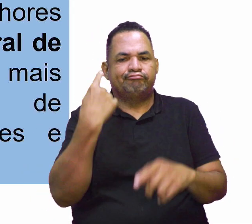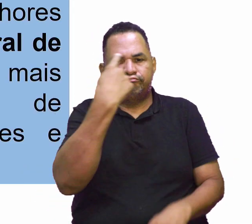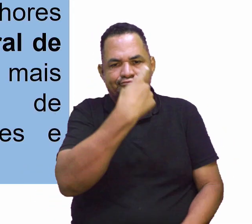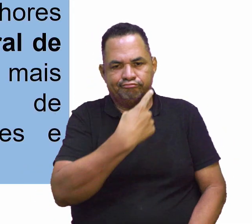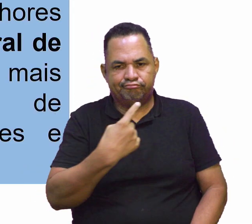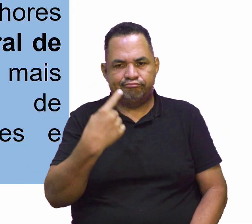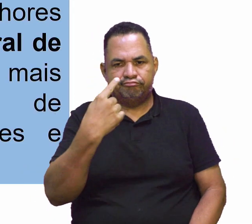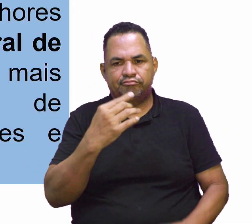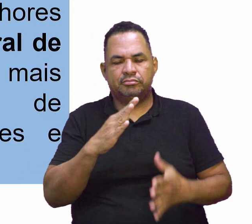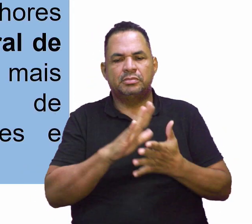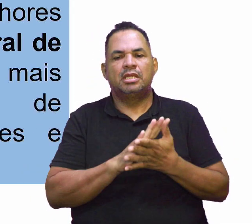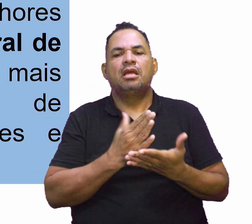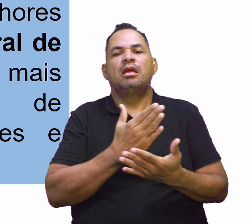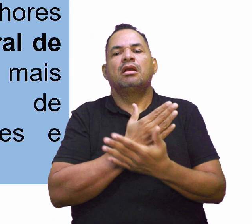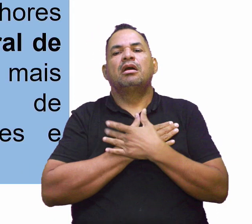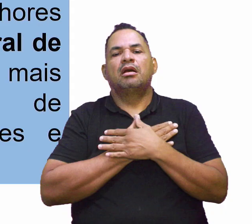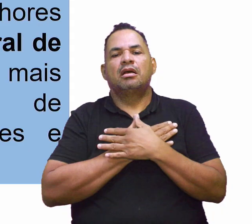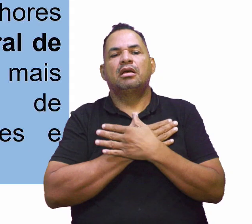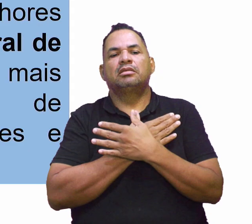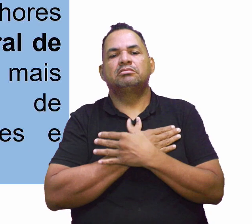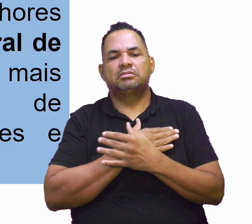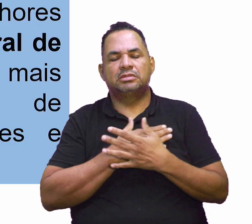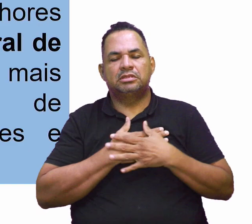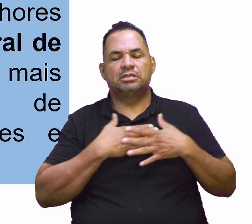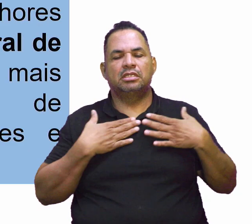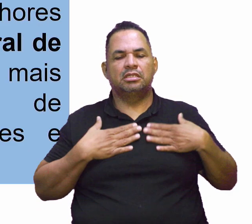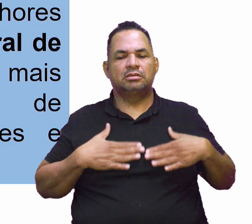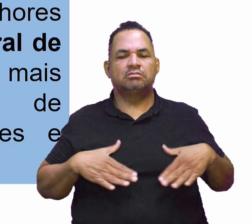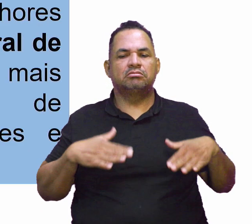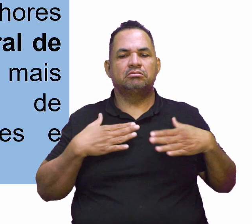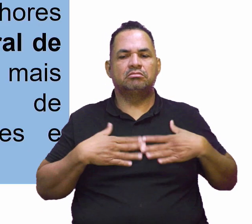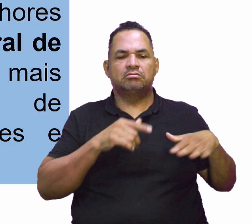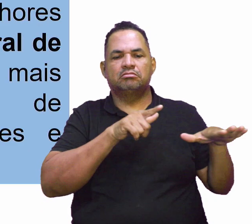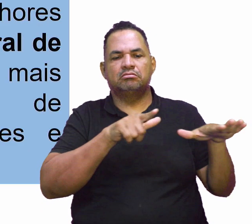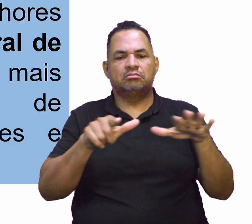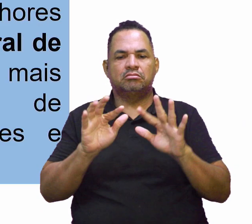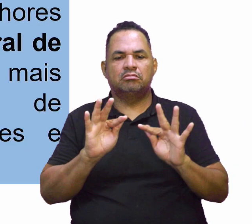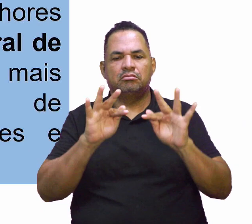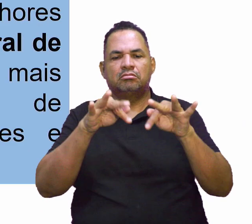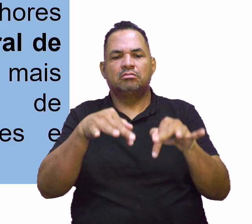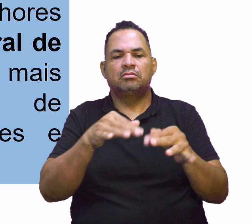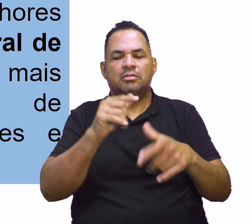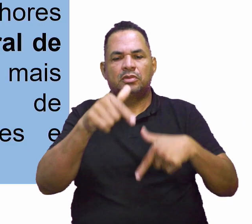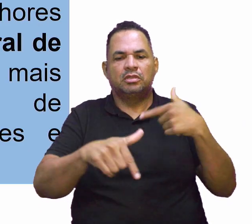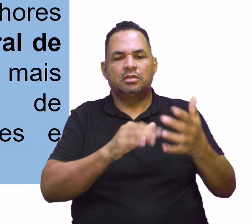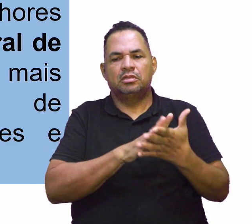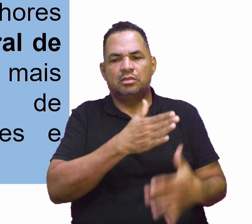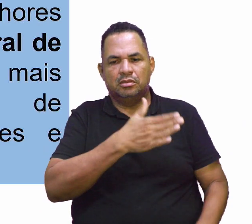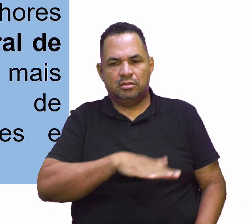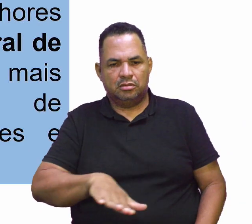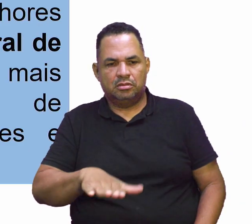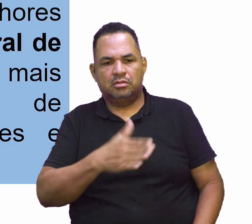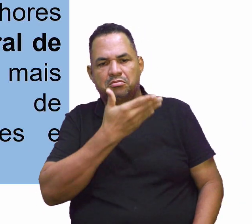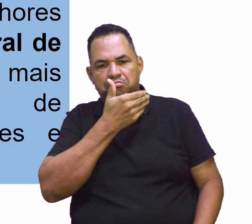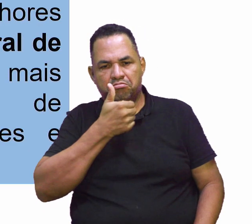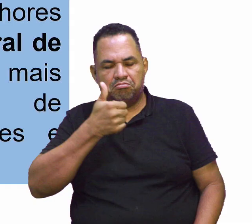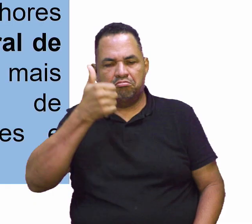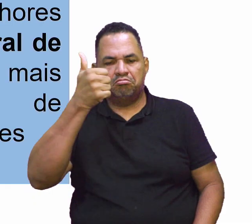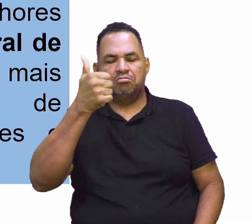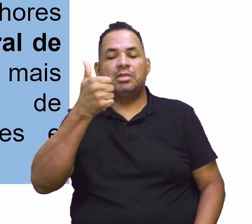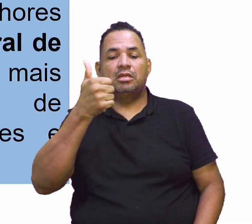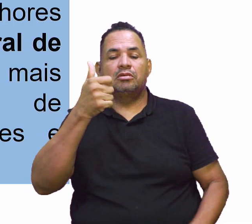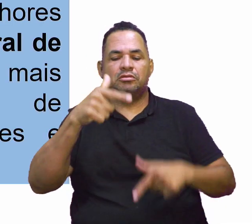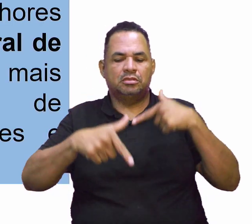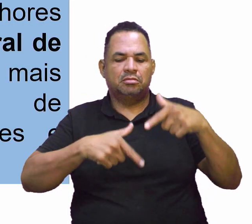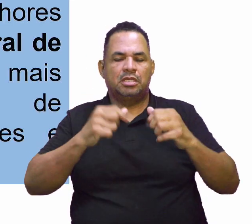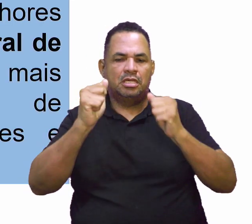descanso semanal, fim do trabalho infantil e melhores condições nas fábricas.